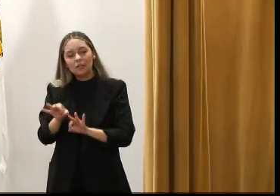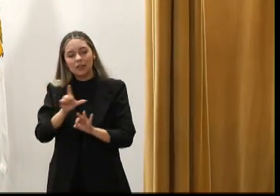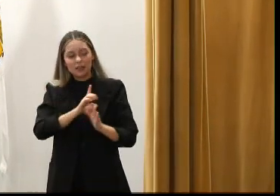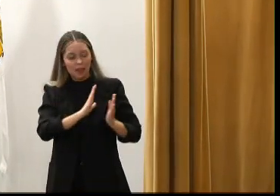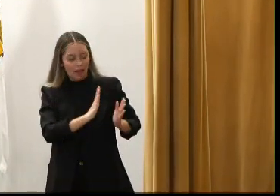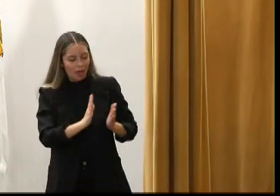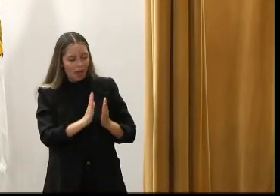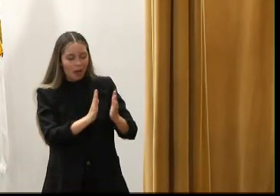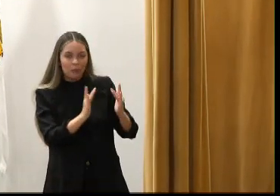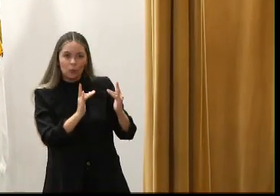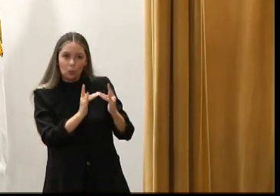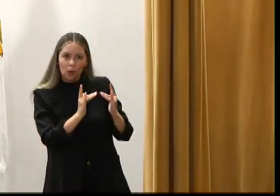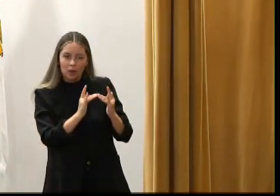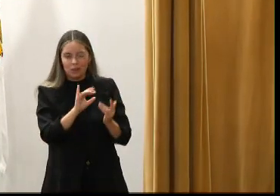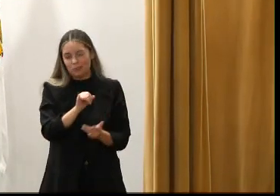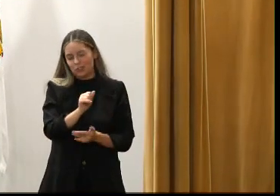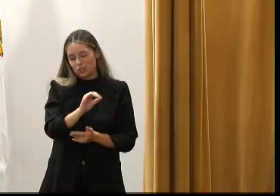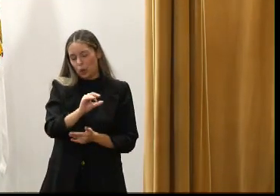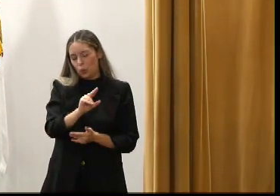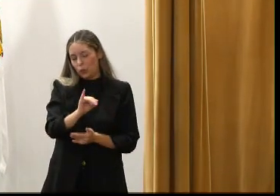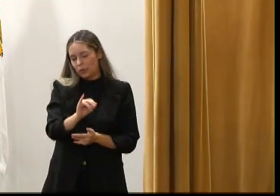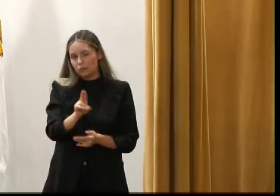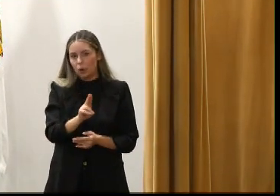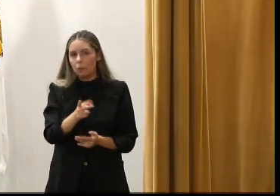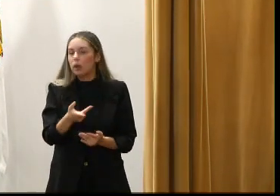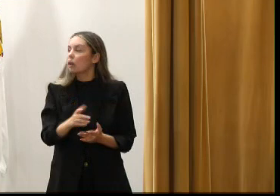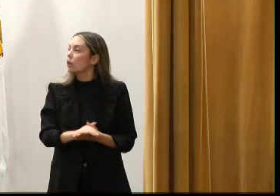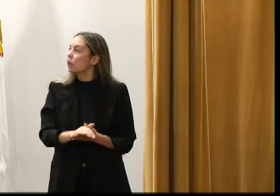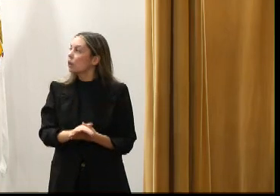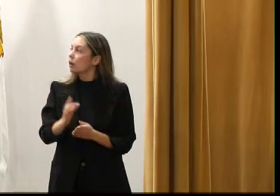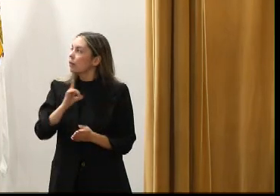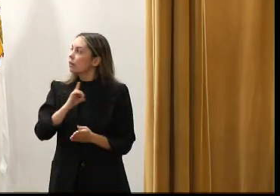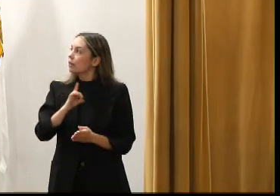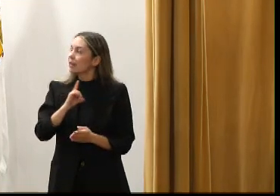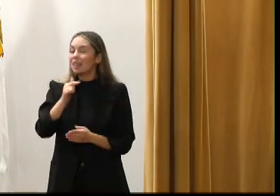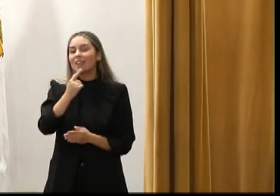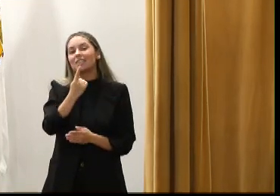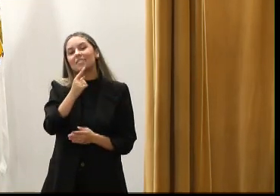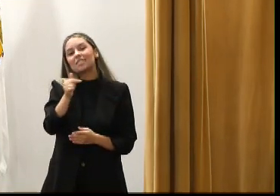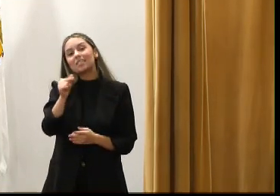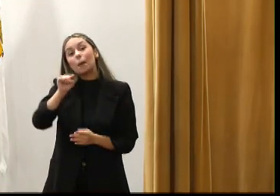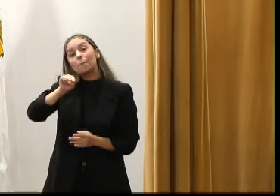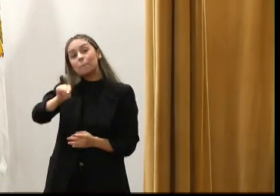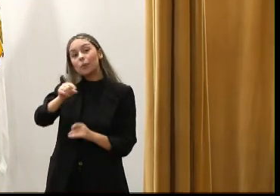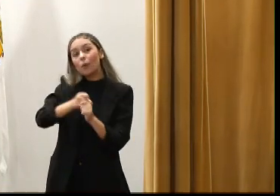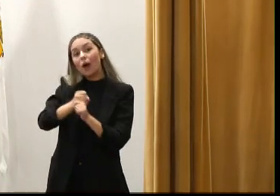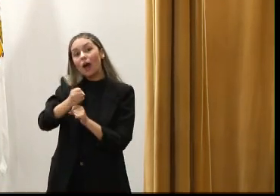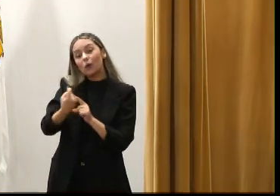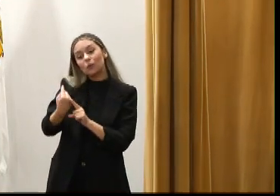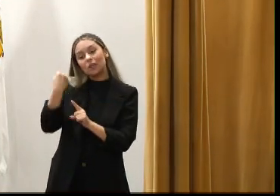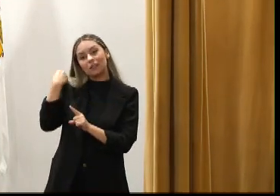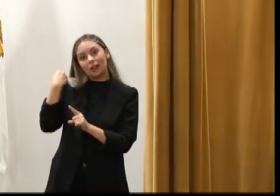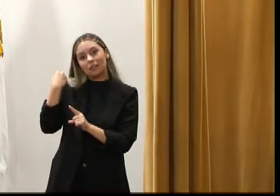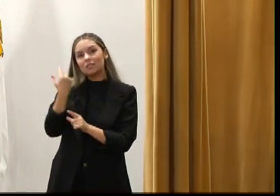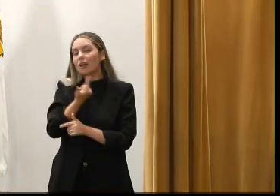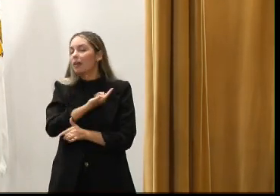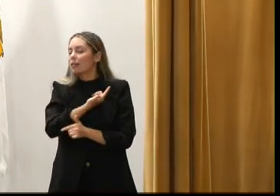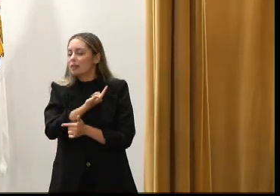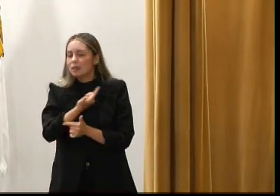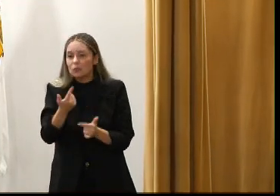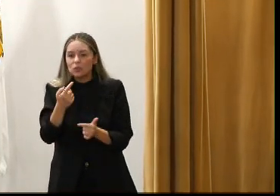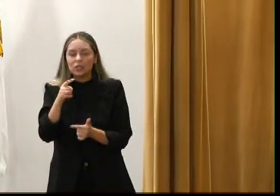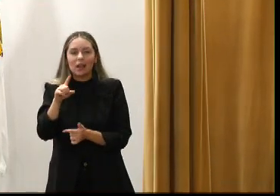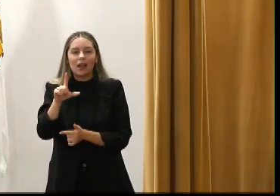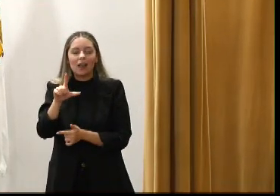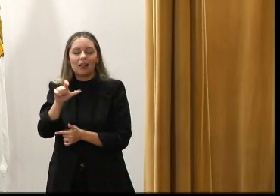Guaíba, o Jacuí. Aqui, então, nós estamos aqui há 17 mil anos atrás. Laguna dos Patos não existia.